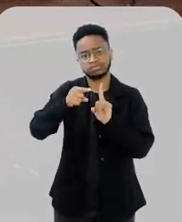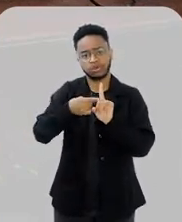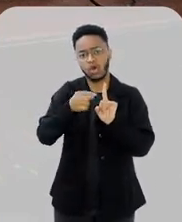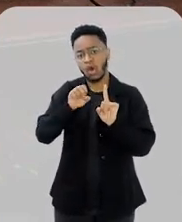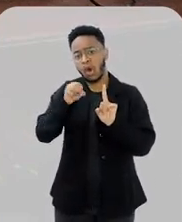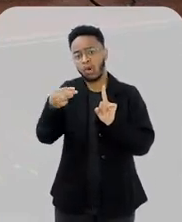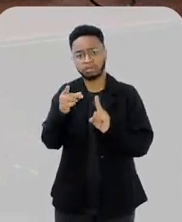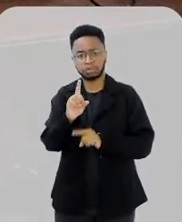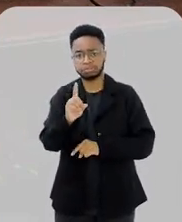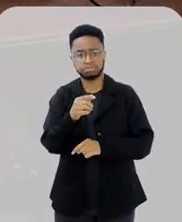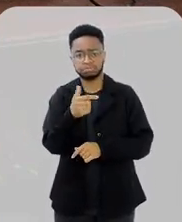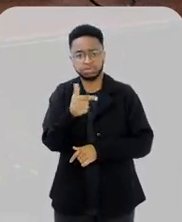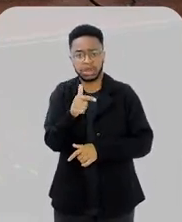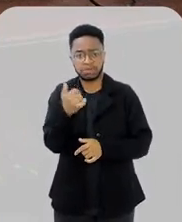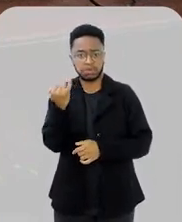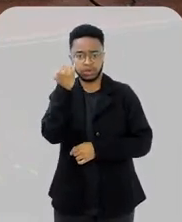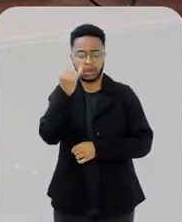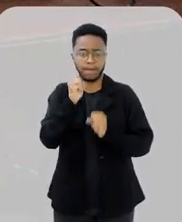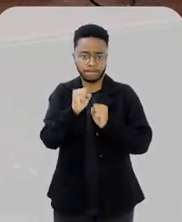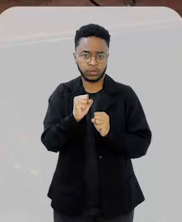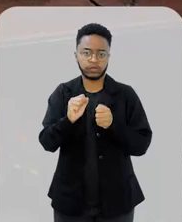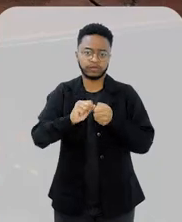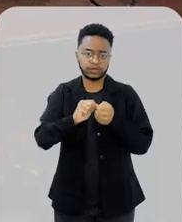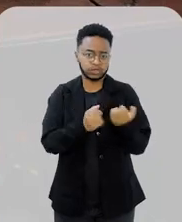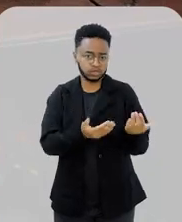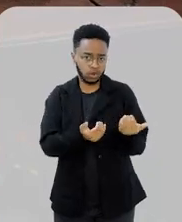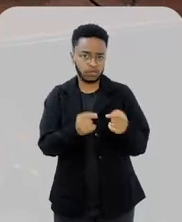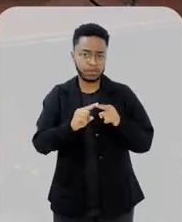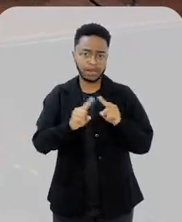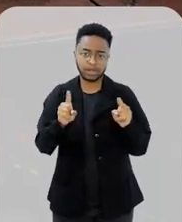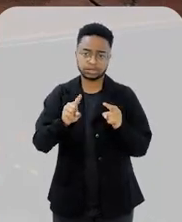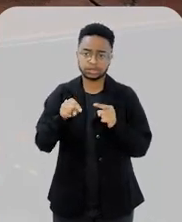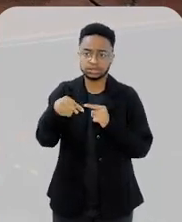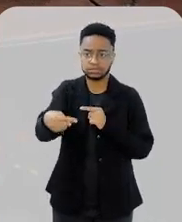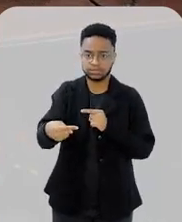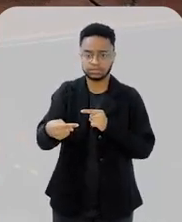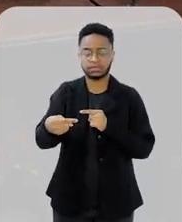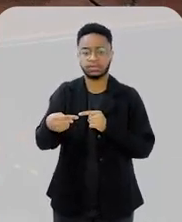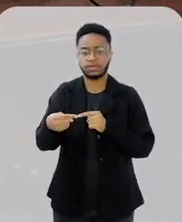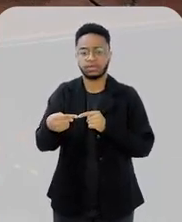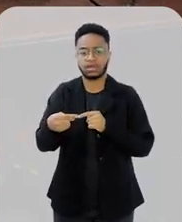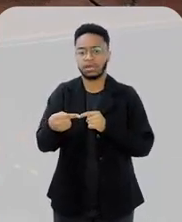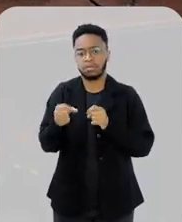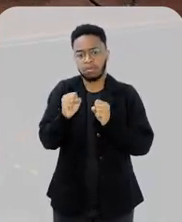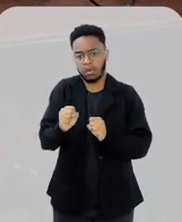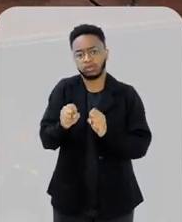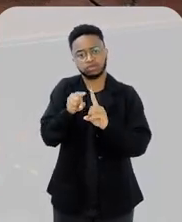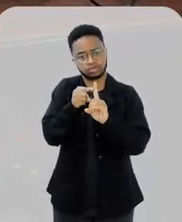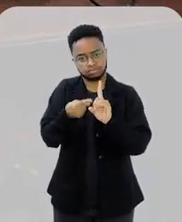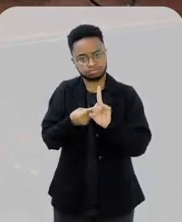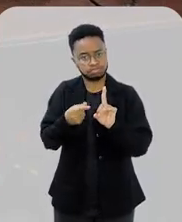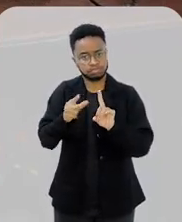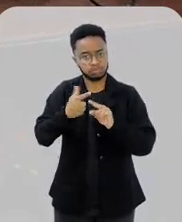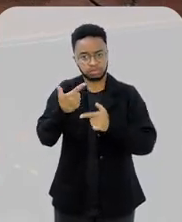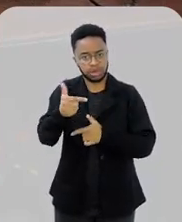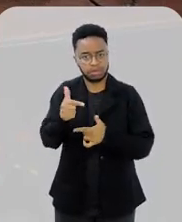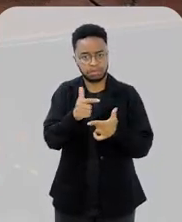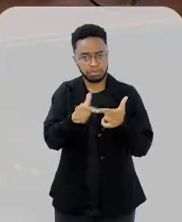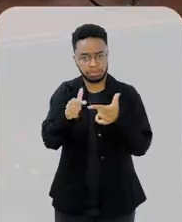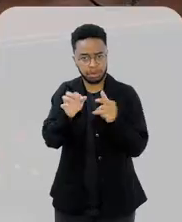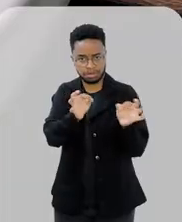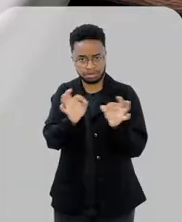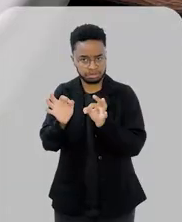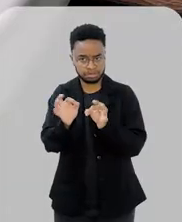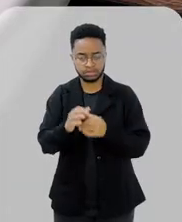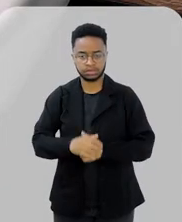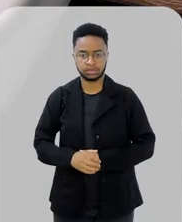opinião, não, a menina pode fazer enquanto jovem e depois, futuramente, também vir a ser mãe e não ter nenhum problema em